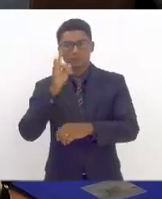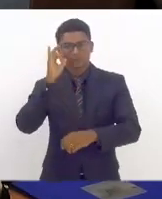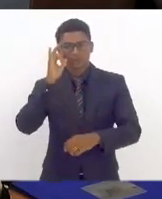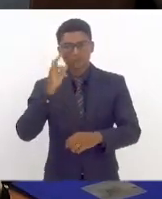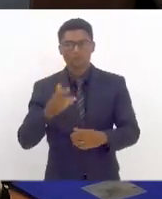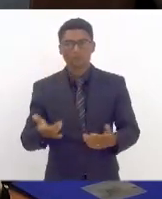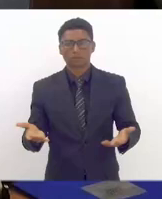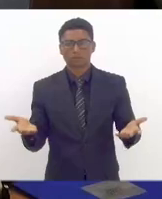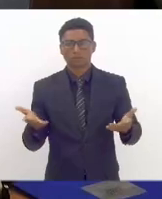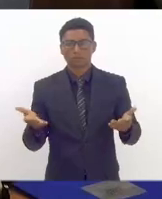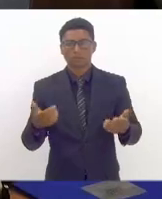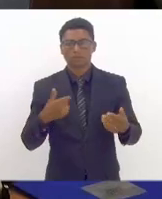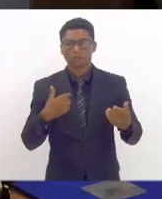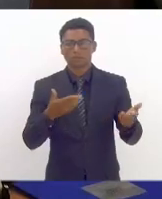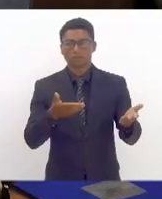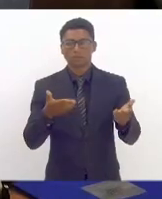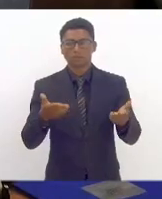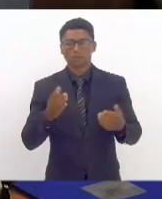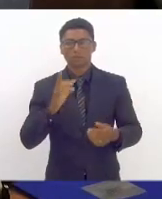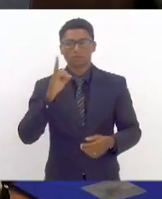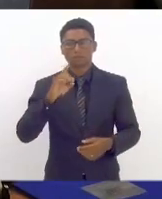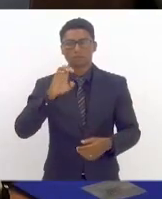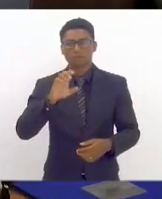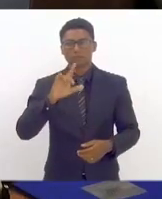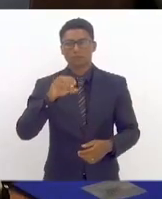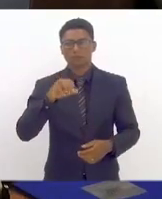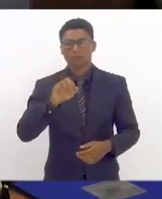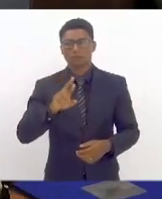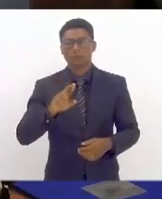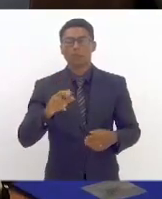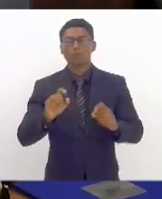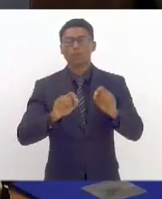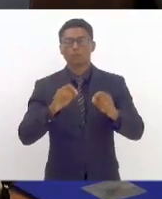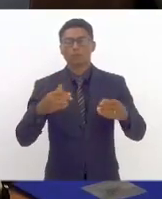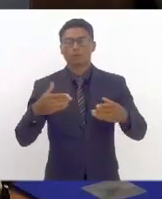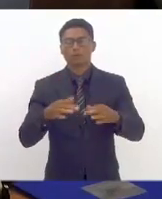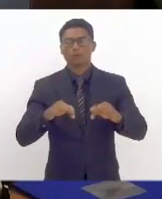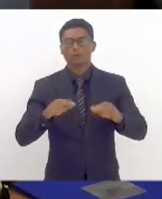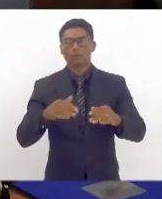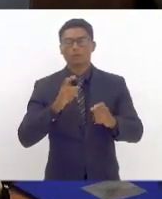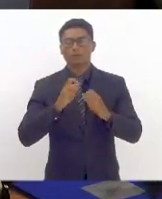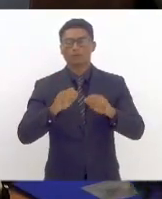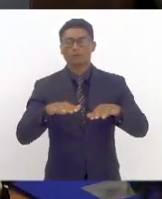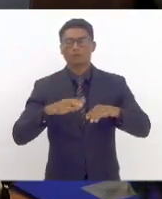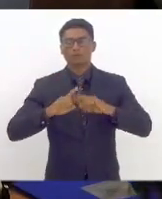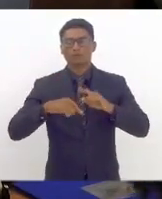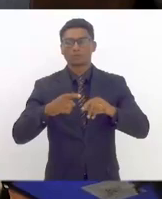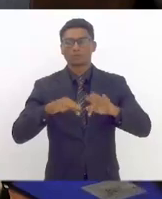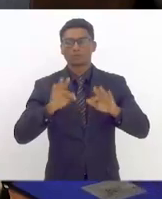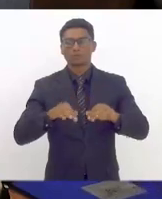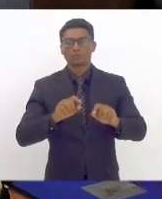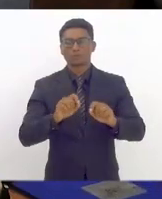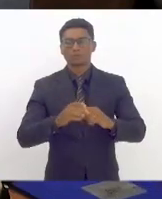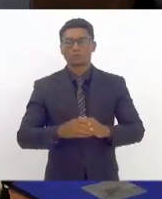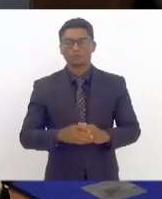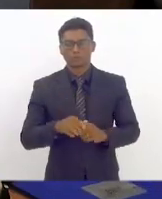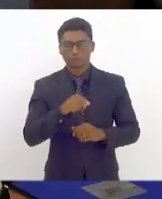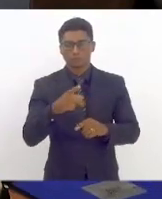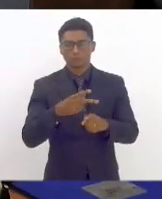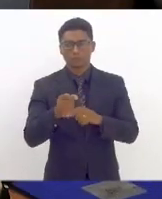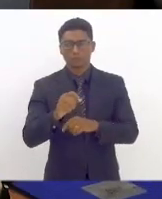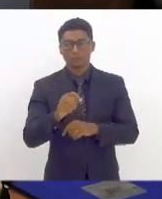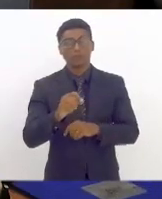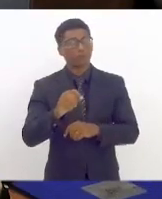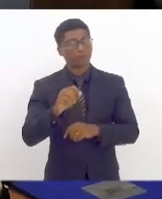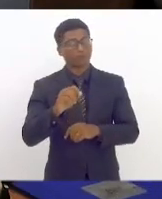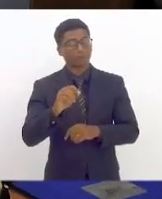eu vou passar aqui a palavra para o nosso Deputado ele eu encerrar a nossa sessão e depois que ele encerrar a sessão não vão embora a gente vai